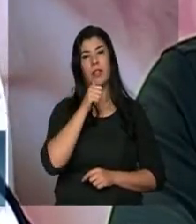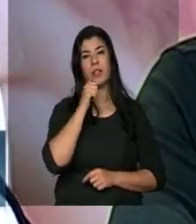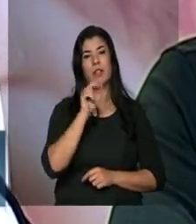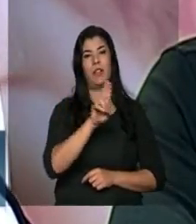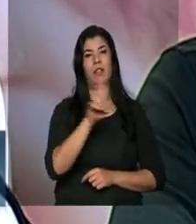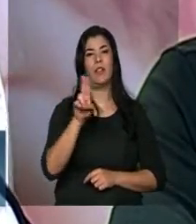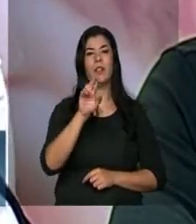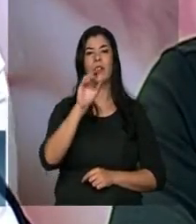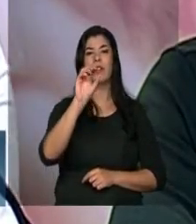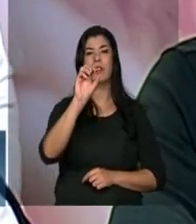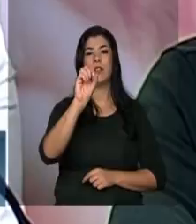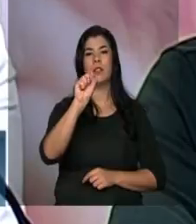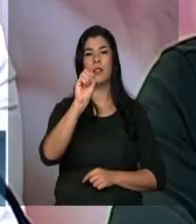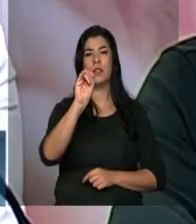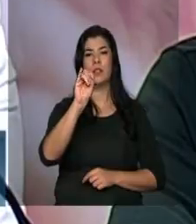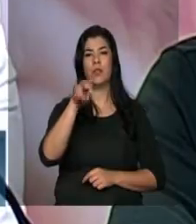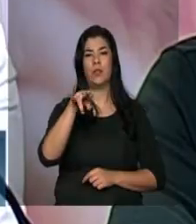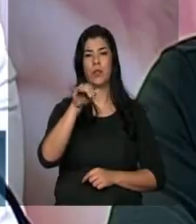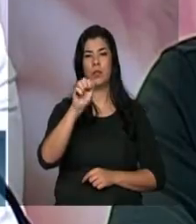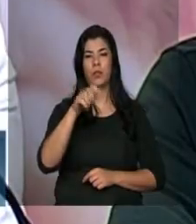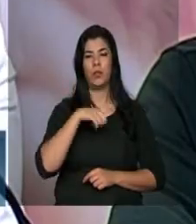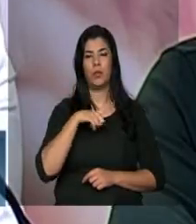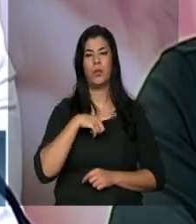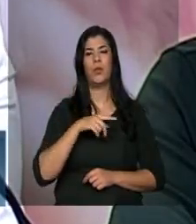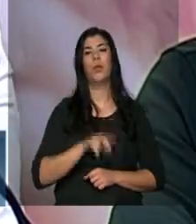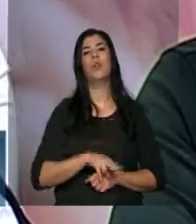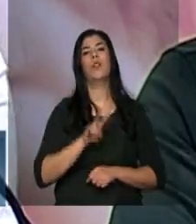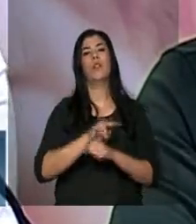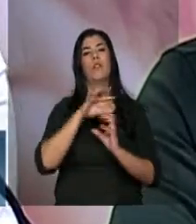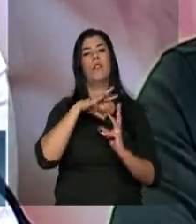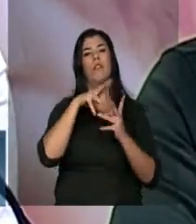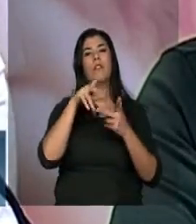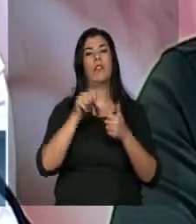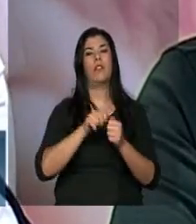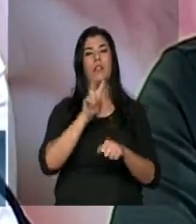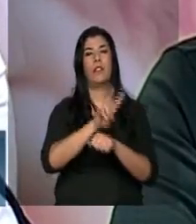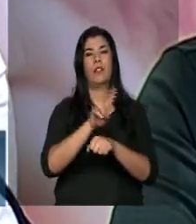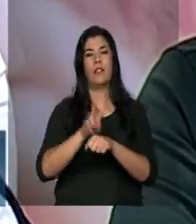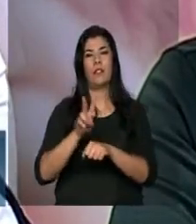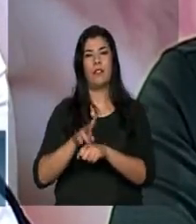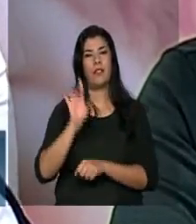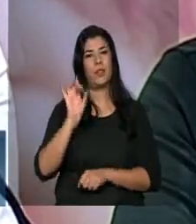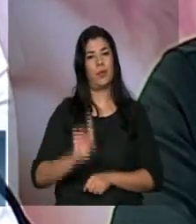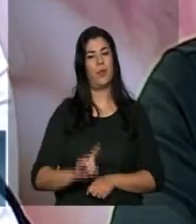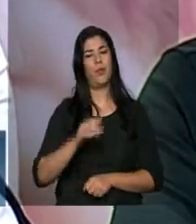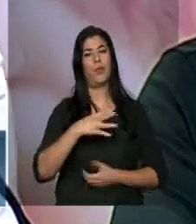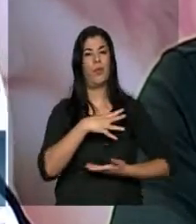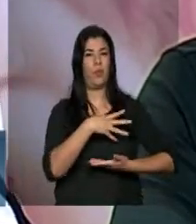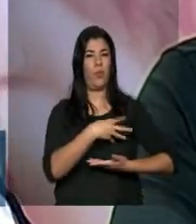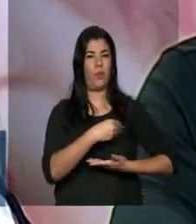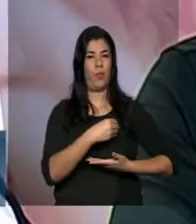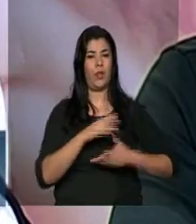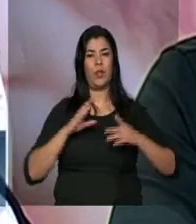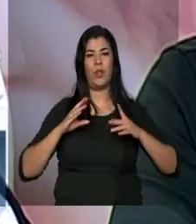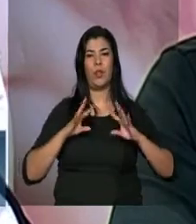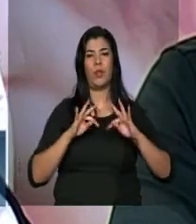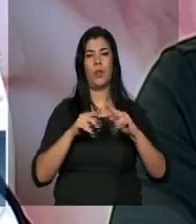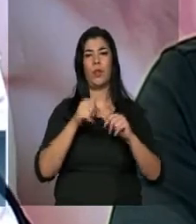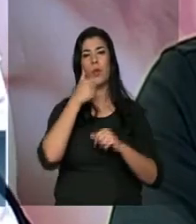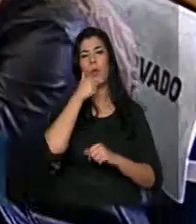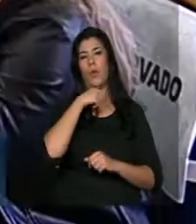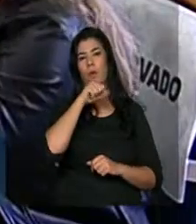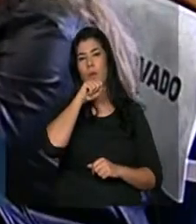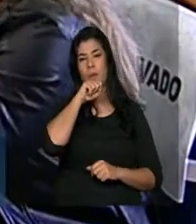Rede Internacional em Defesa da Amamentação. Muito obrigada, Sônia, pela presença. Todas as mães que estão